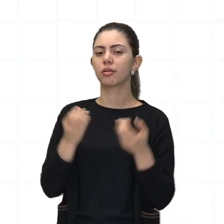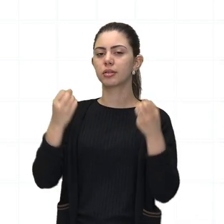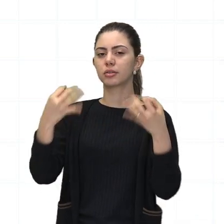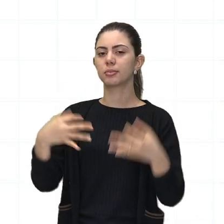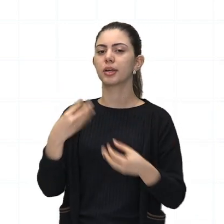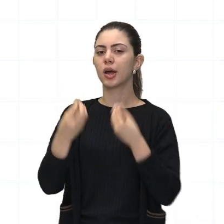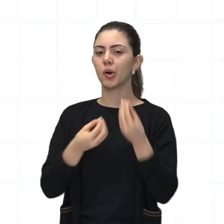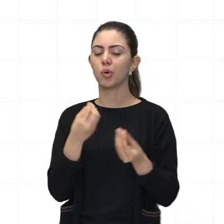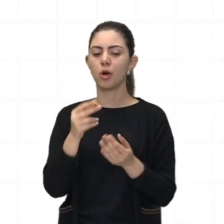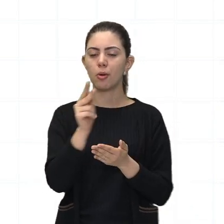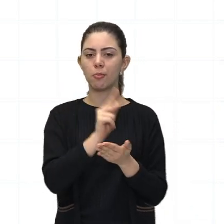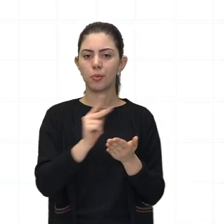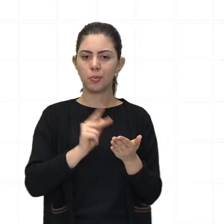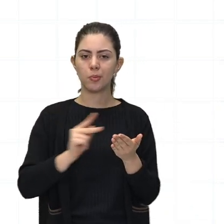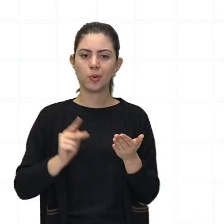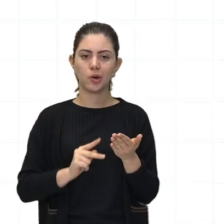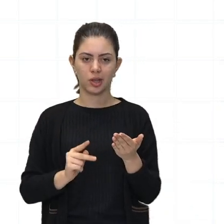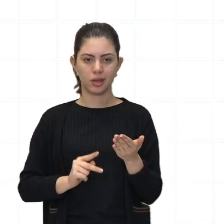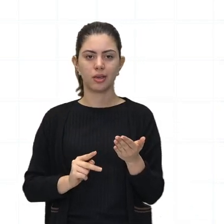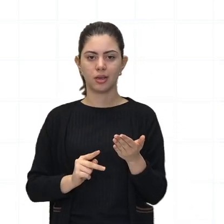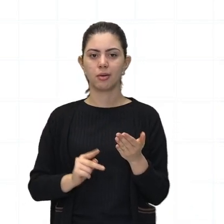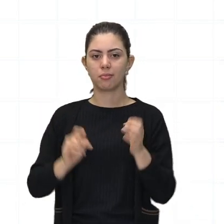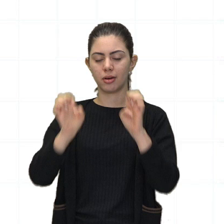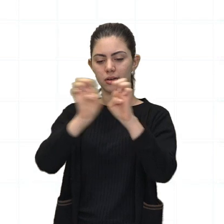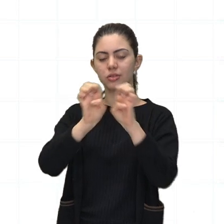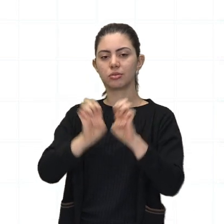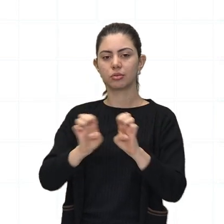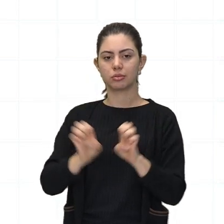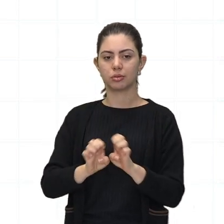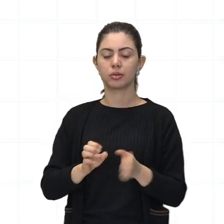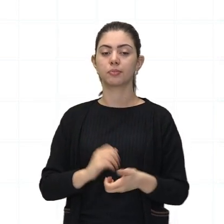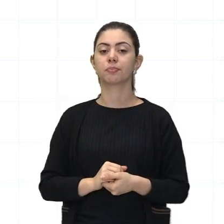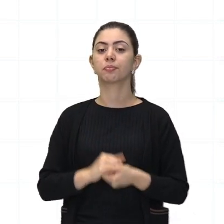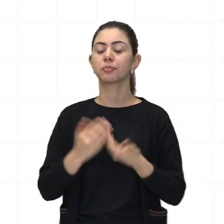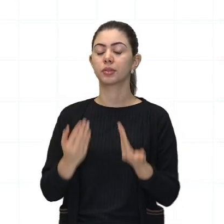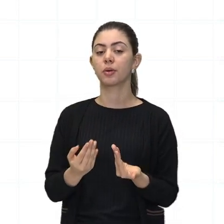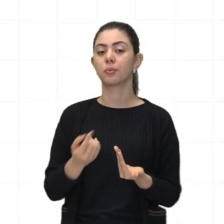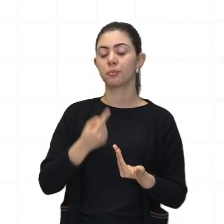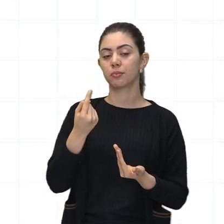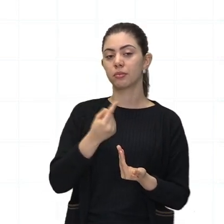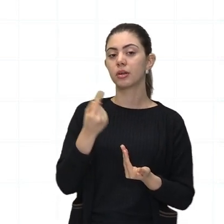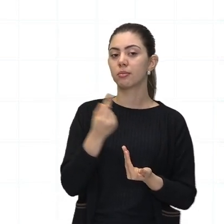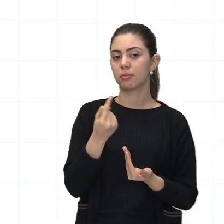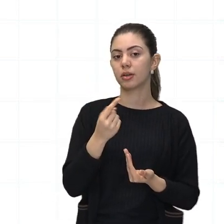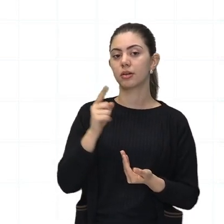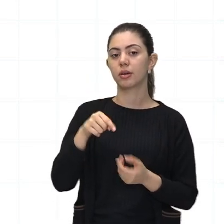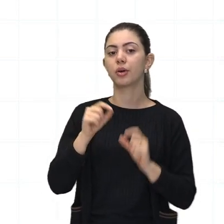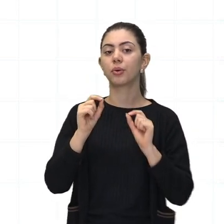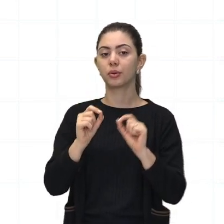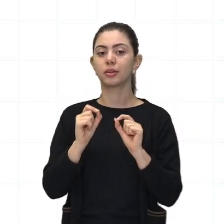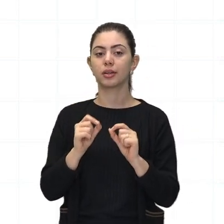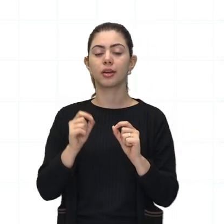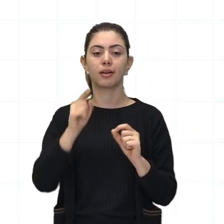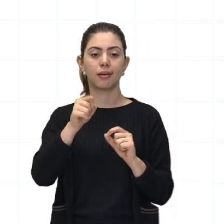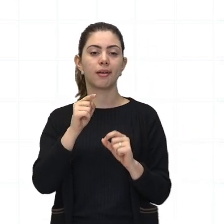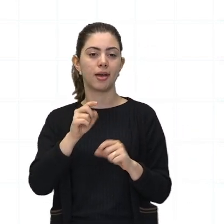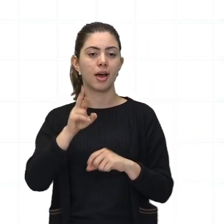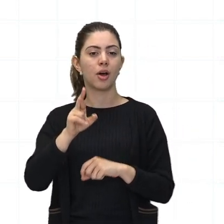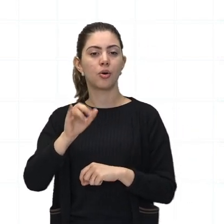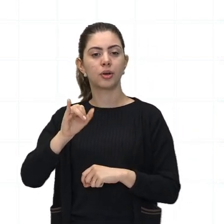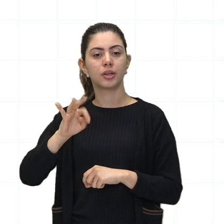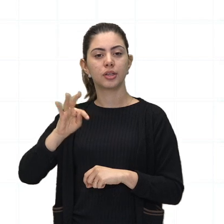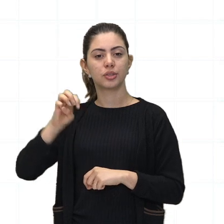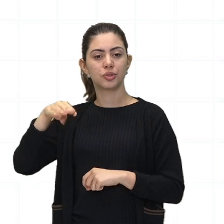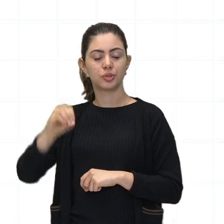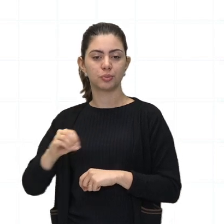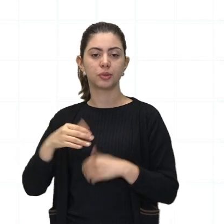poema, fazendo um pouquinho de referência a alguns elementos. Os primeiros elementos do poema a serem observados são o ritmo. Os poemas